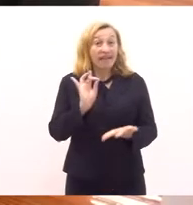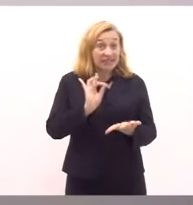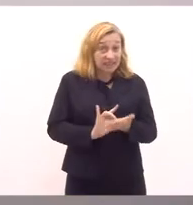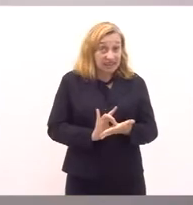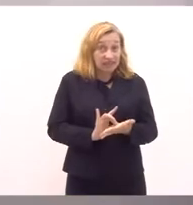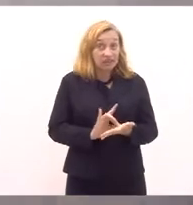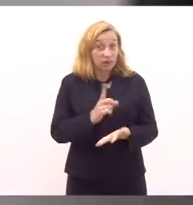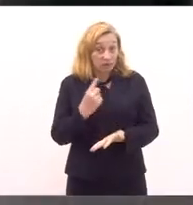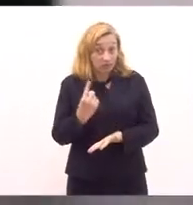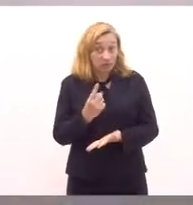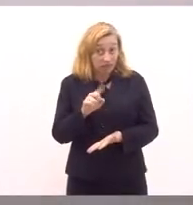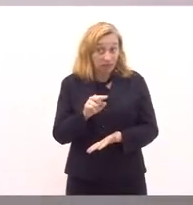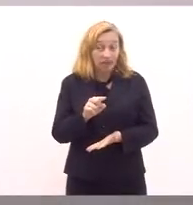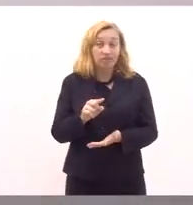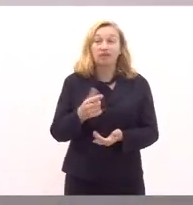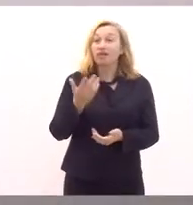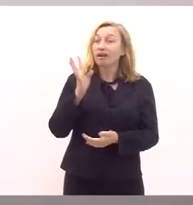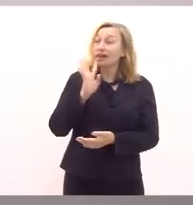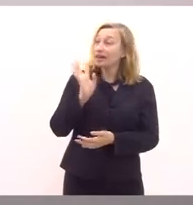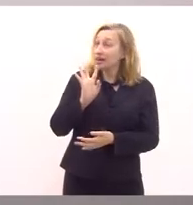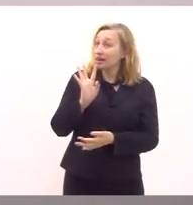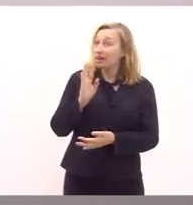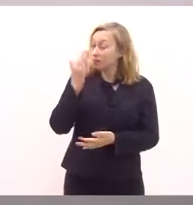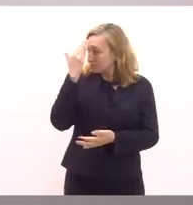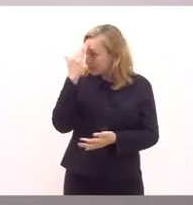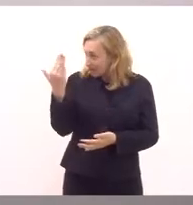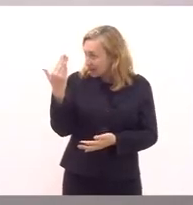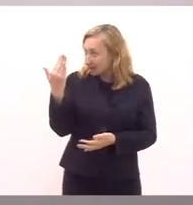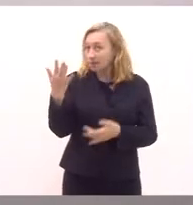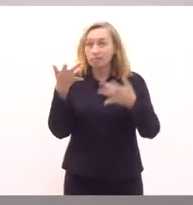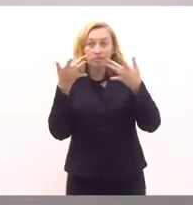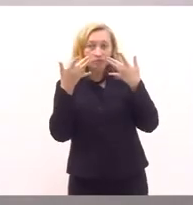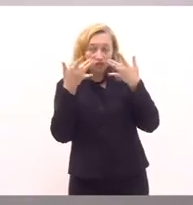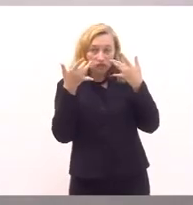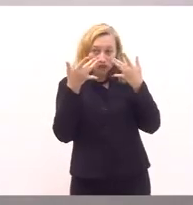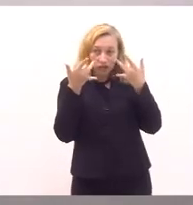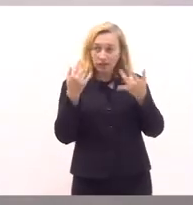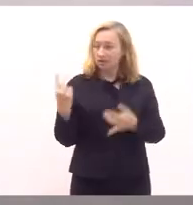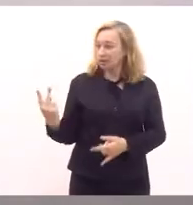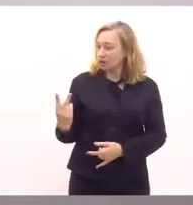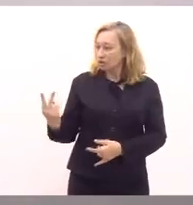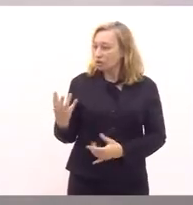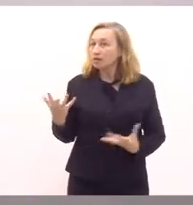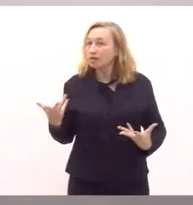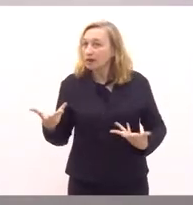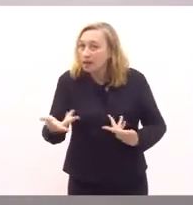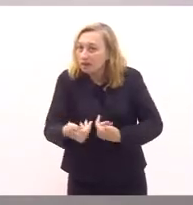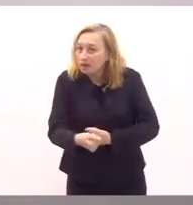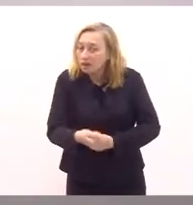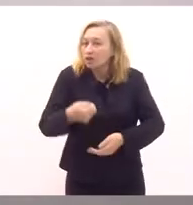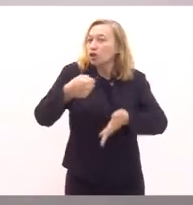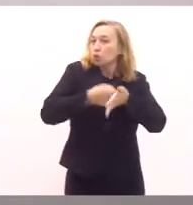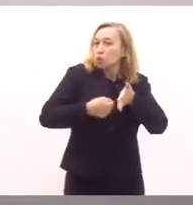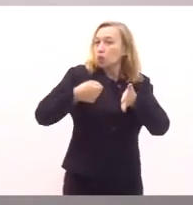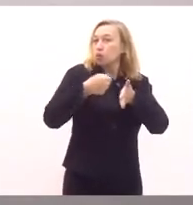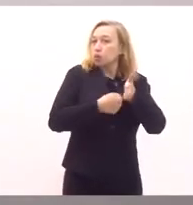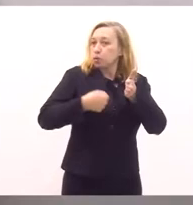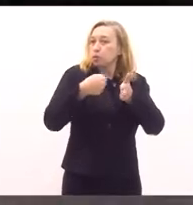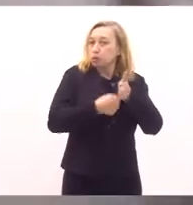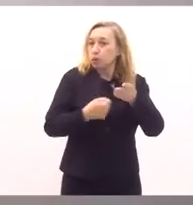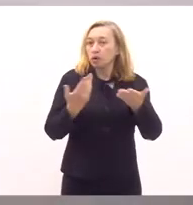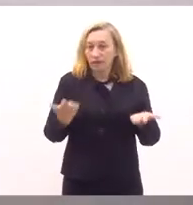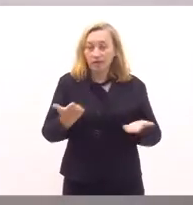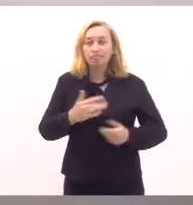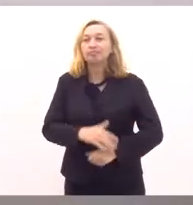né? Bem bacana. Obrigada pela intervenção dessas duas maravilhosas lutadoras. E